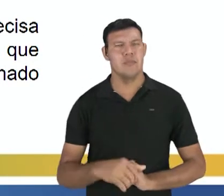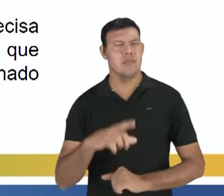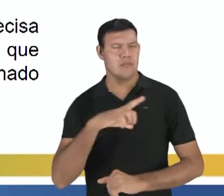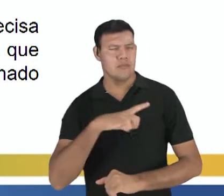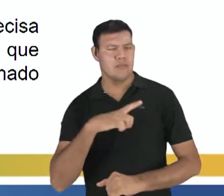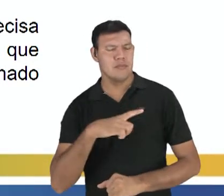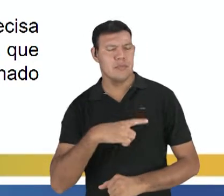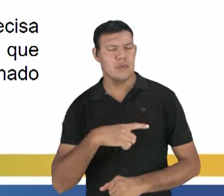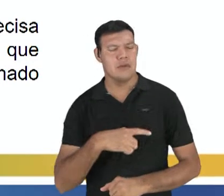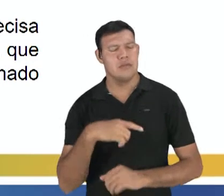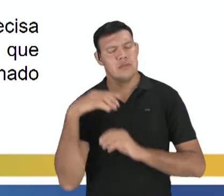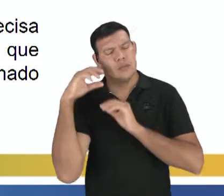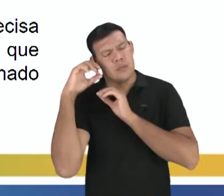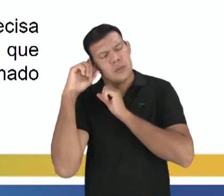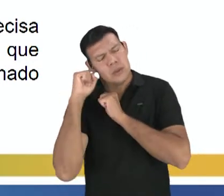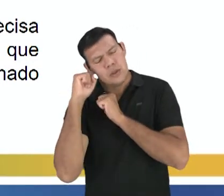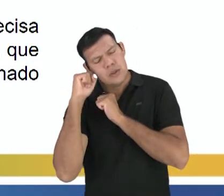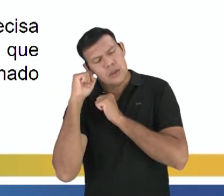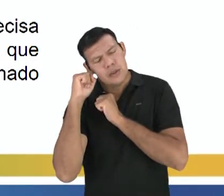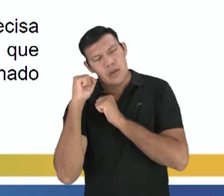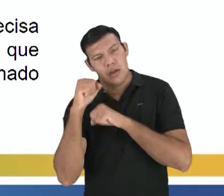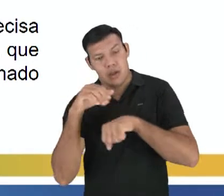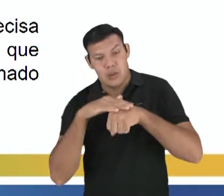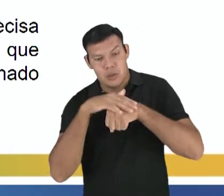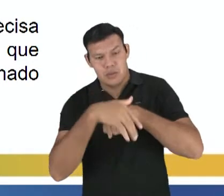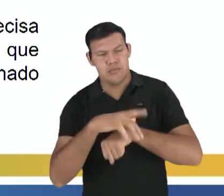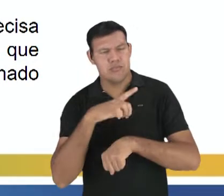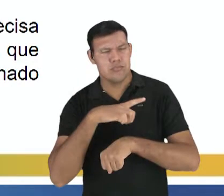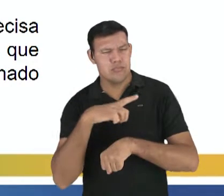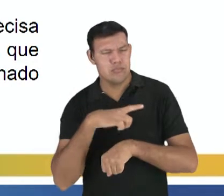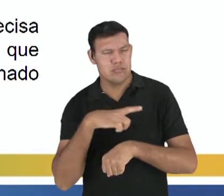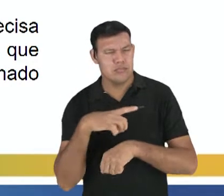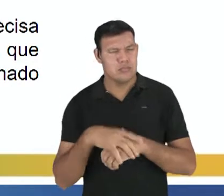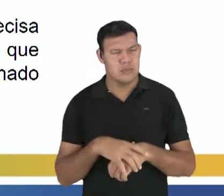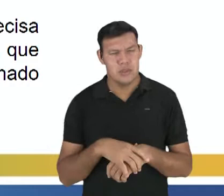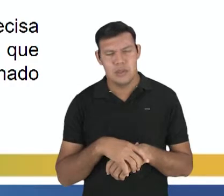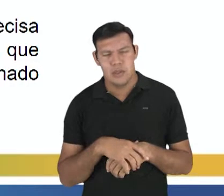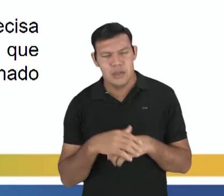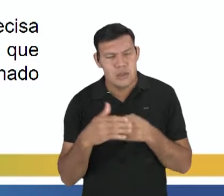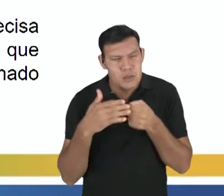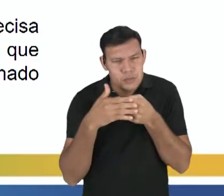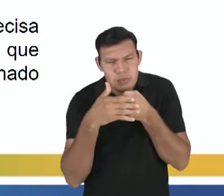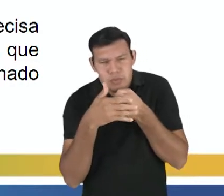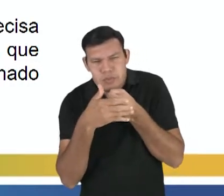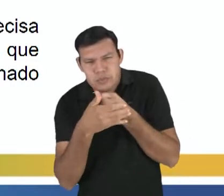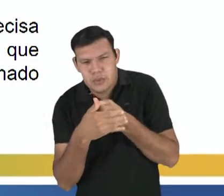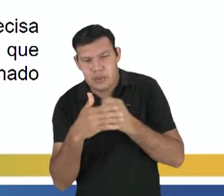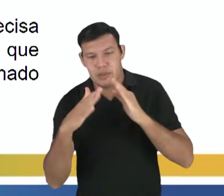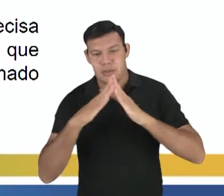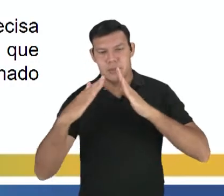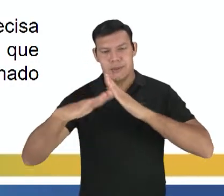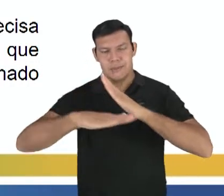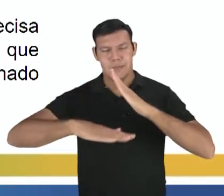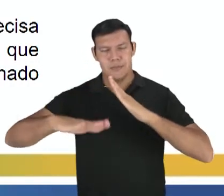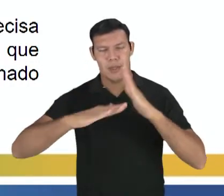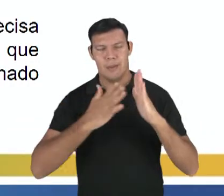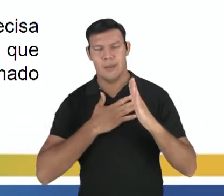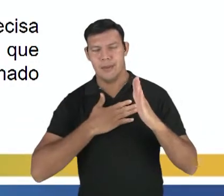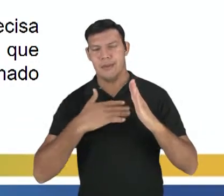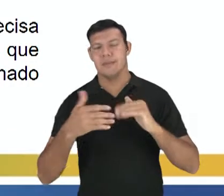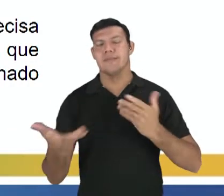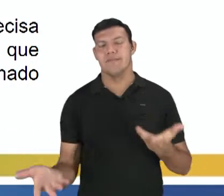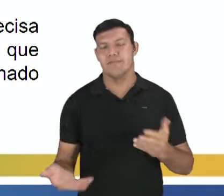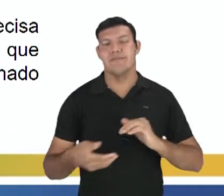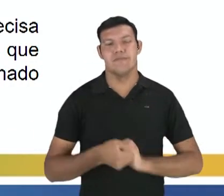tenho sono leve, e numa noite dessas notei que havia alguém andando sorrateiramente no quintal de casa. Levantei